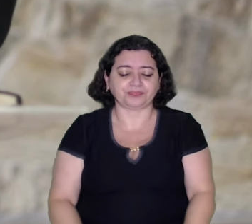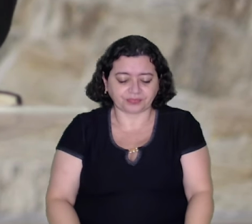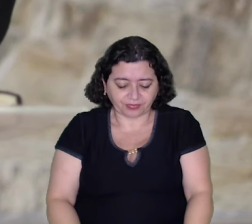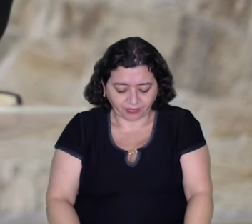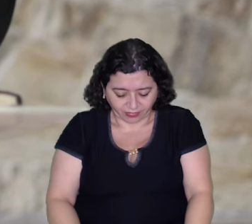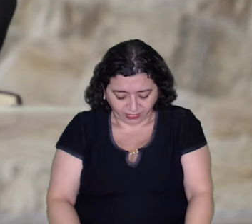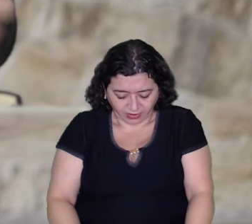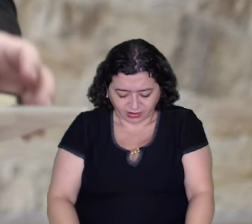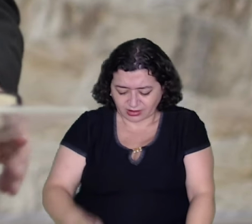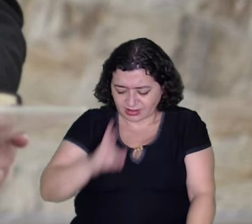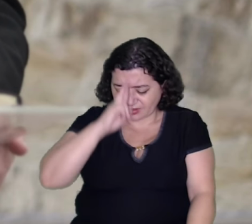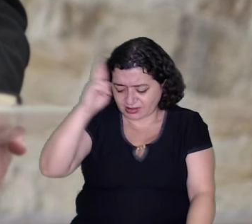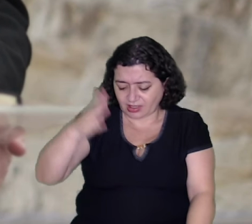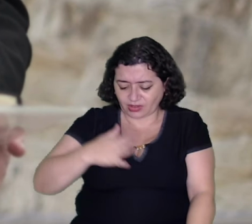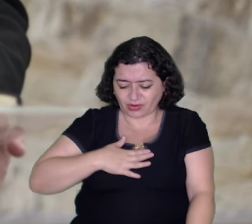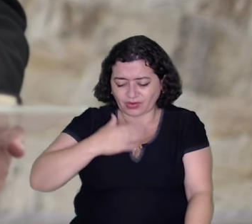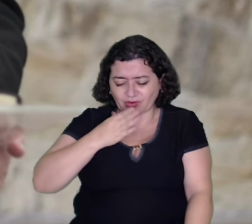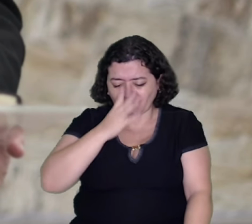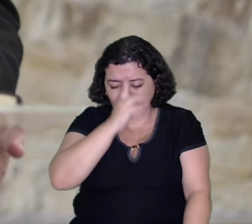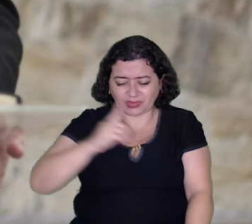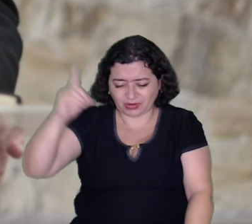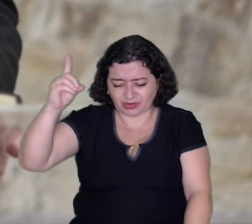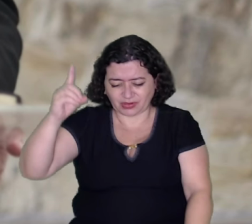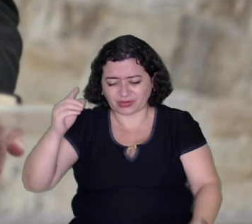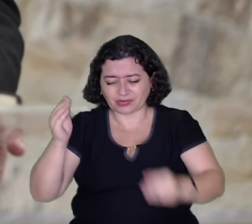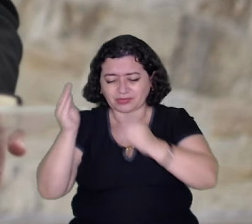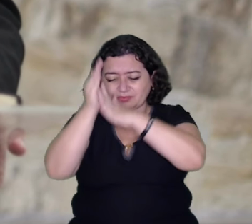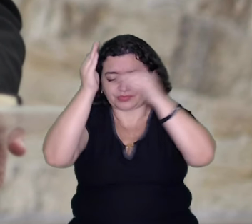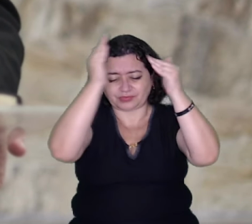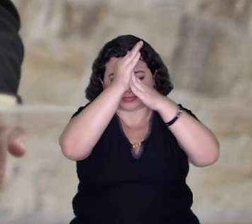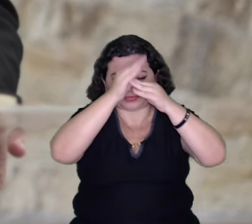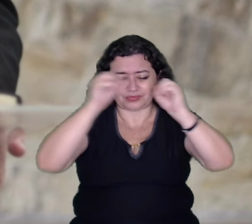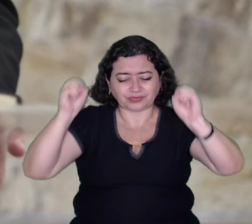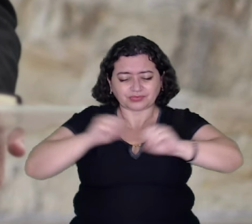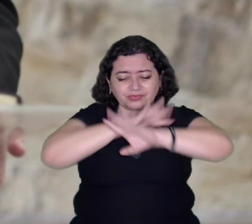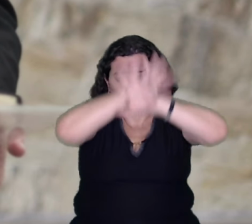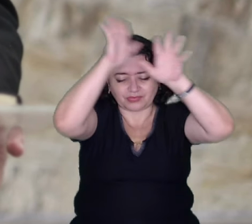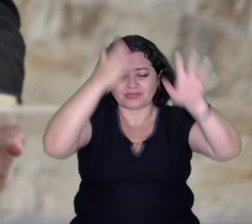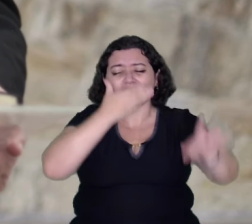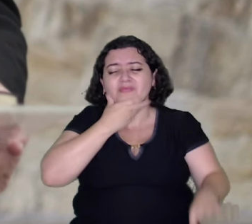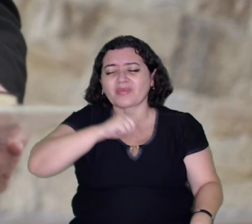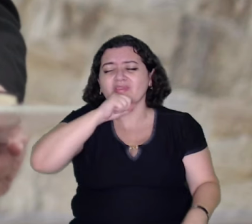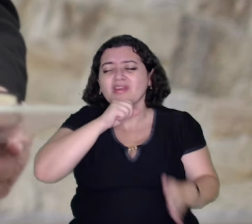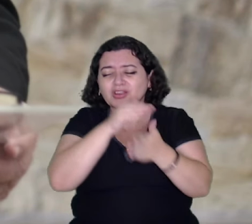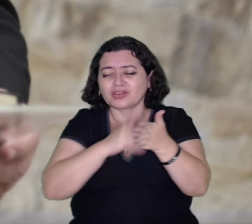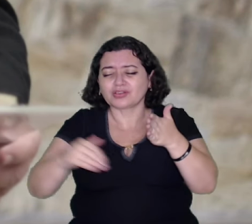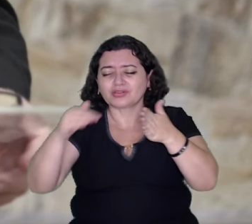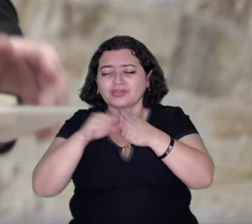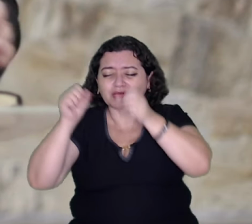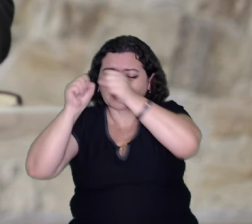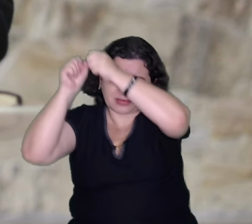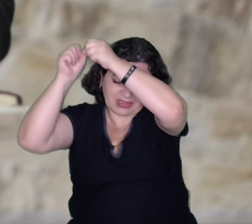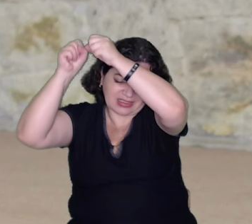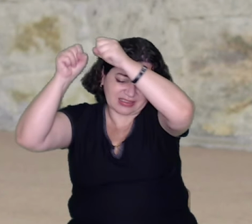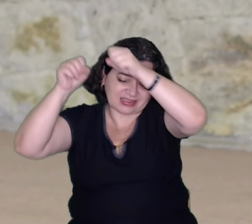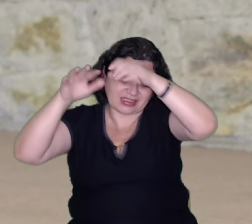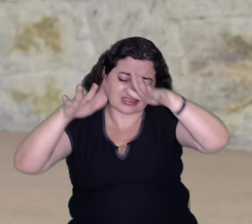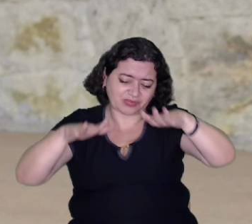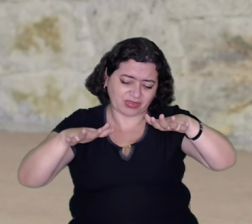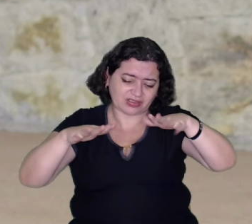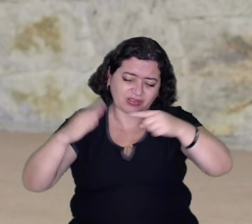Senhor meu Deus, eu te louvo e te glorifico, Pai, por todas as bênçãos, por